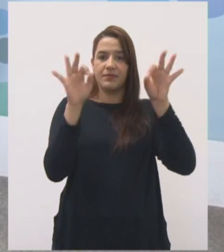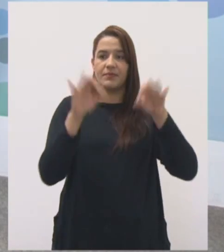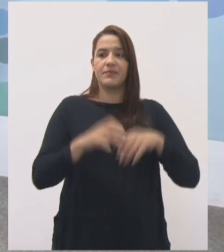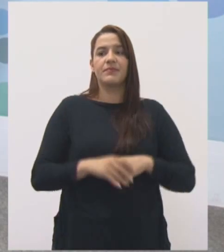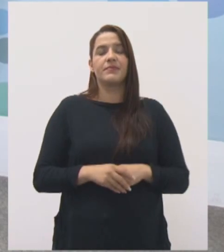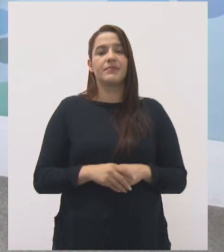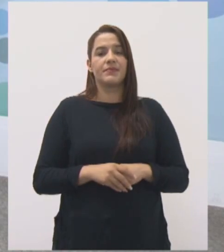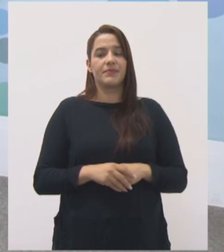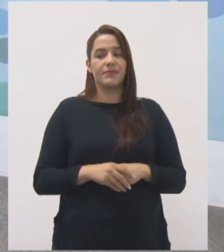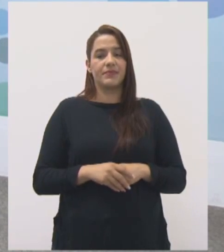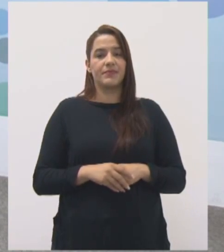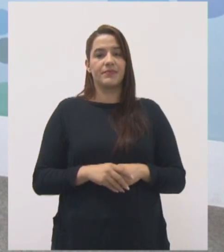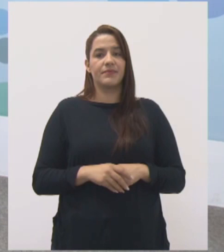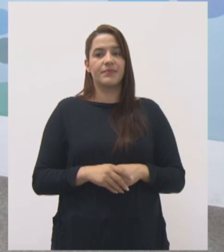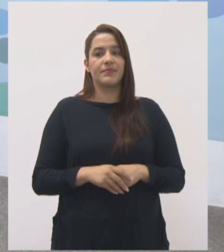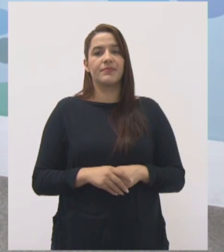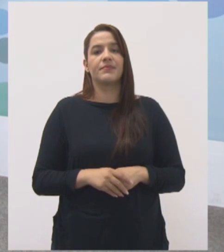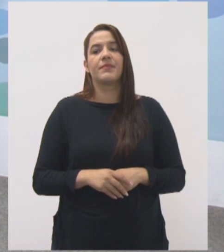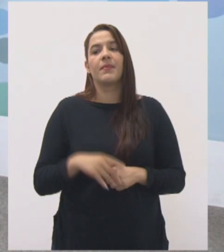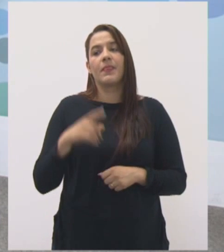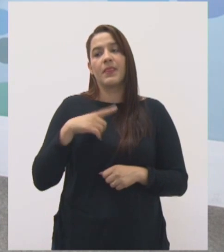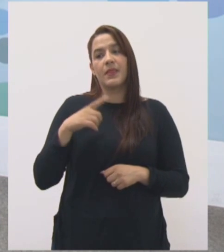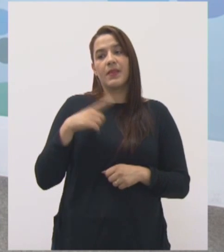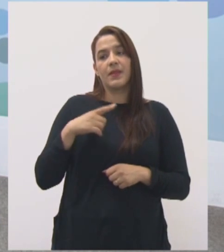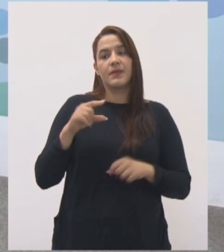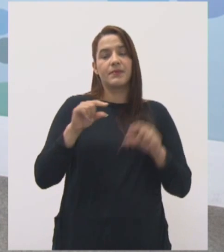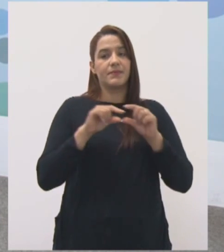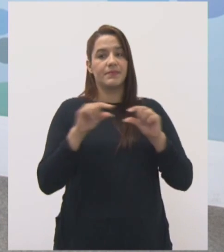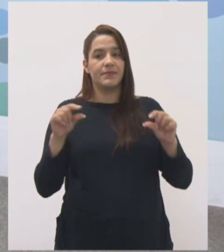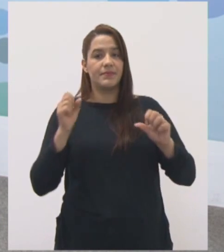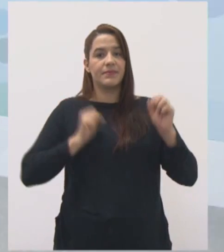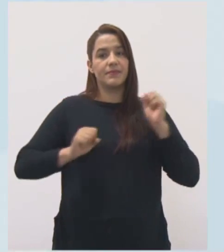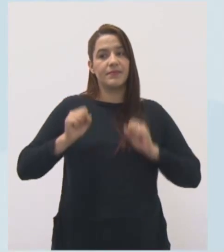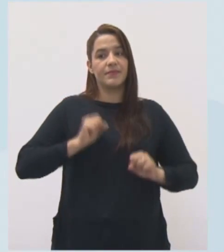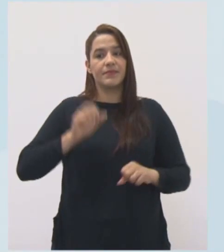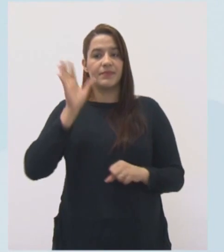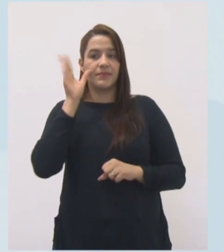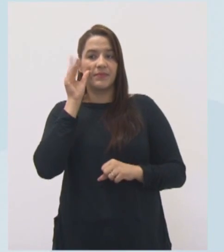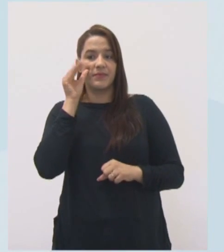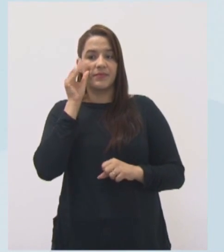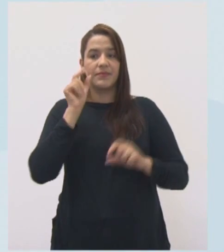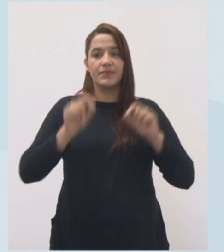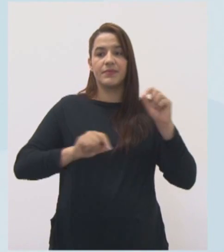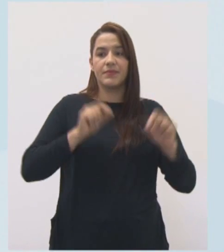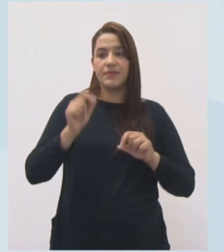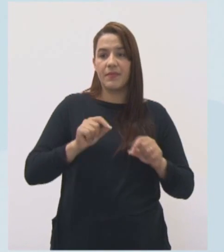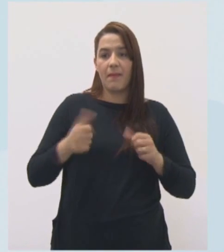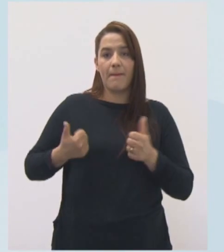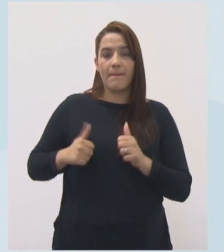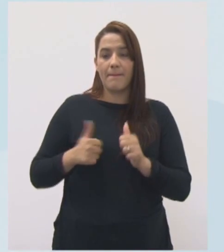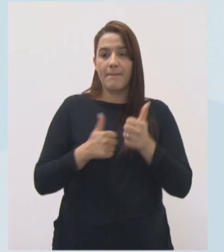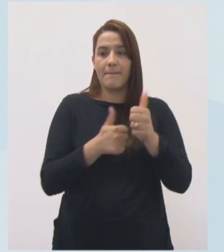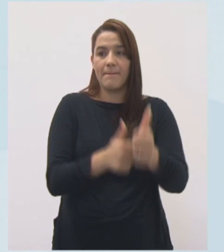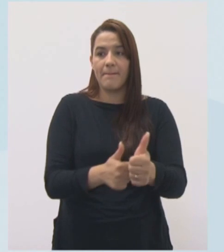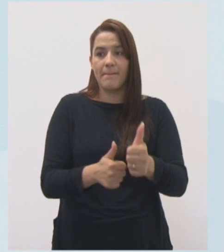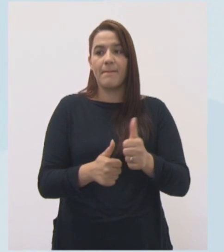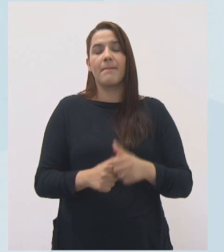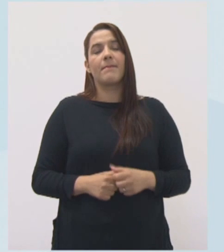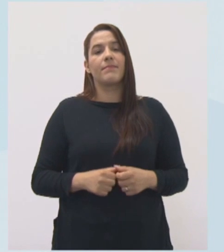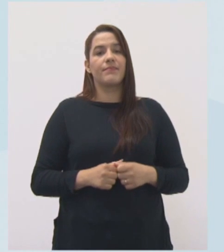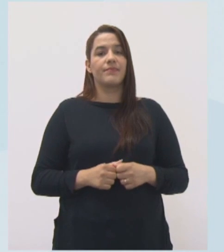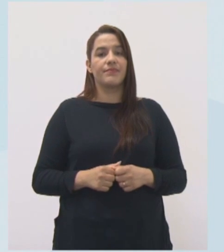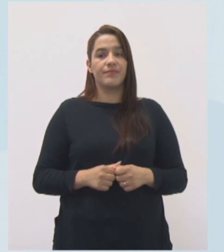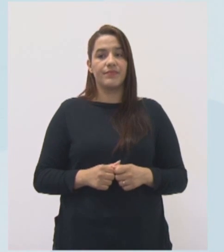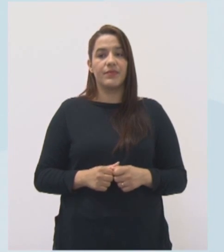lá. No trecho ardendo em curiosidade, correu atrás do coelho, linhas 12 e